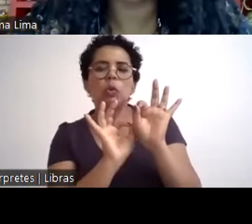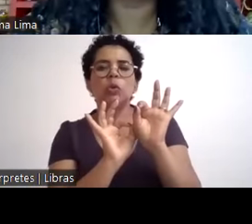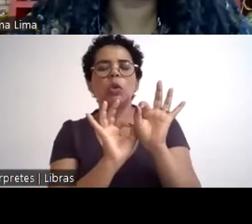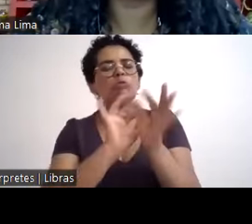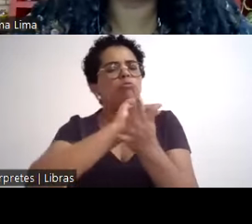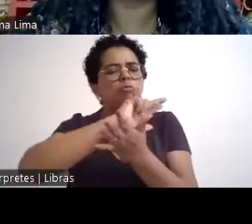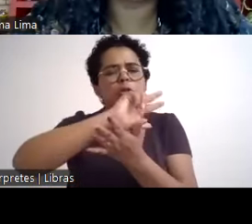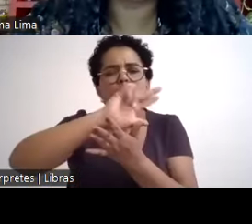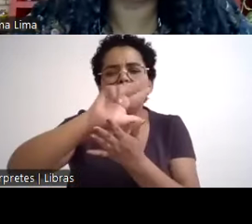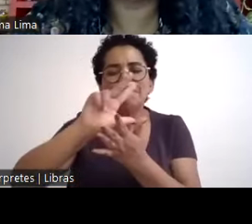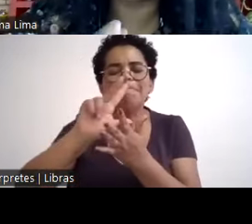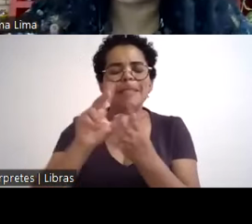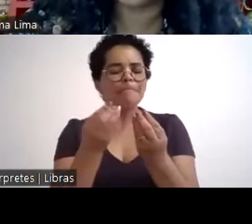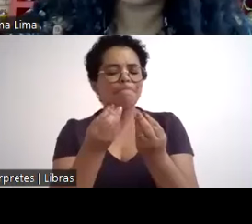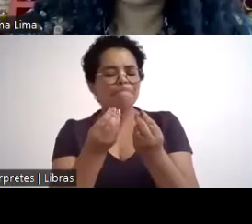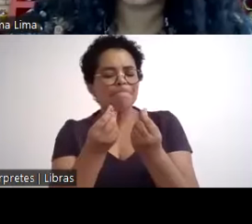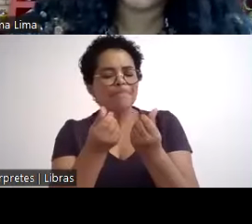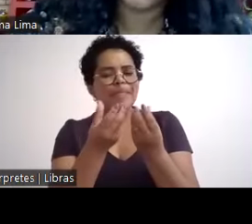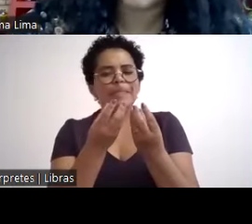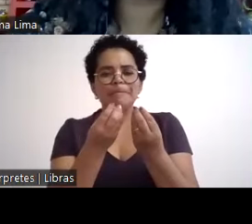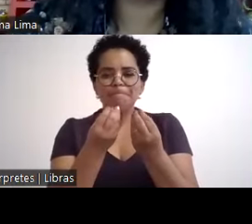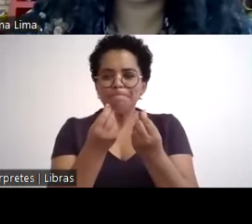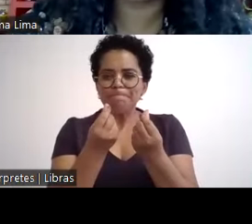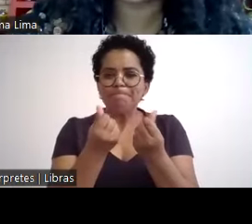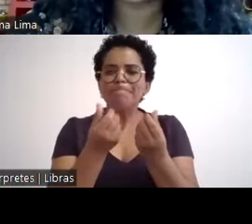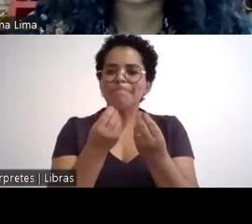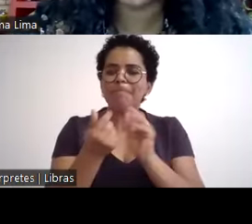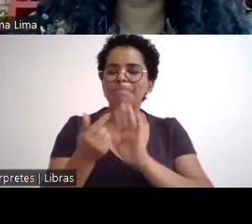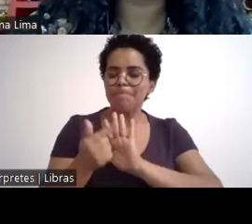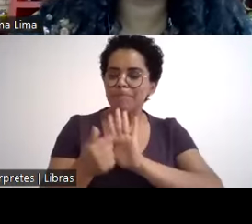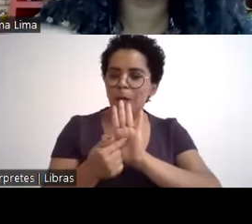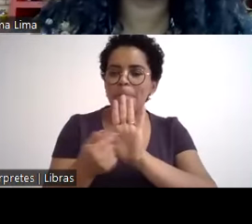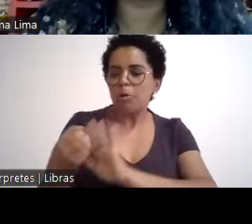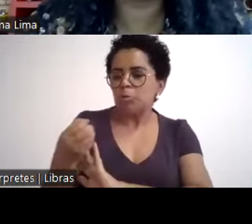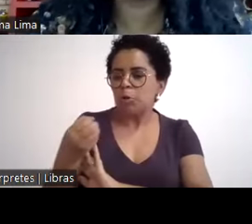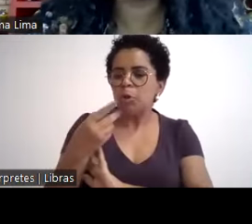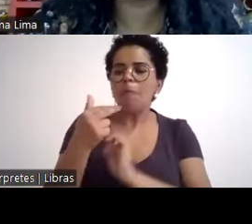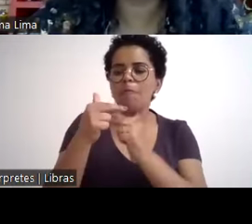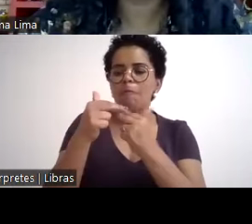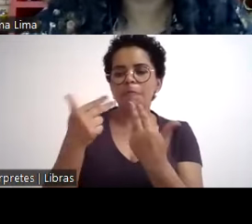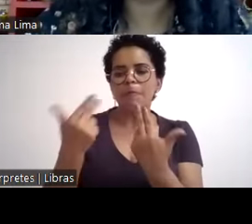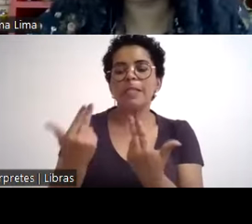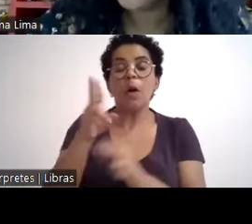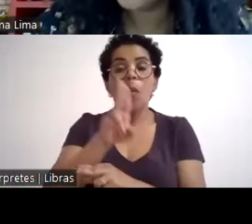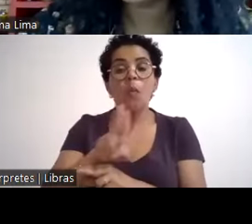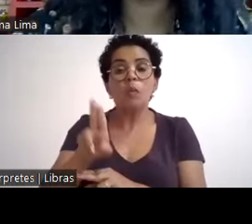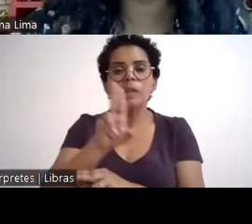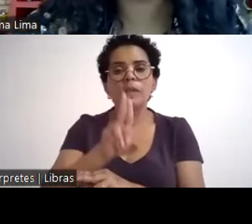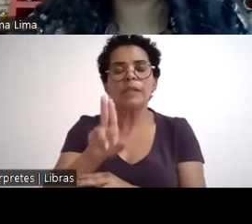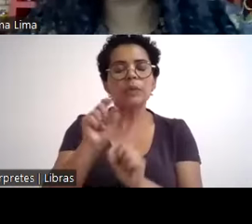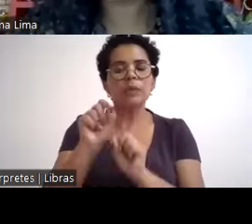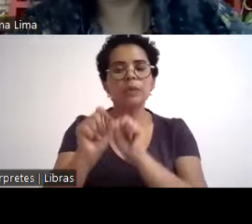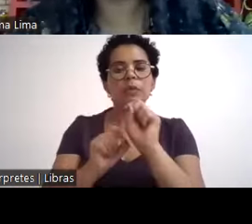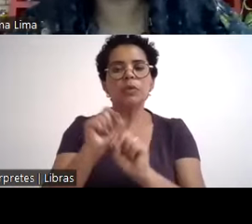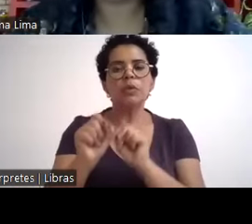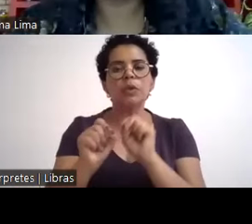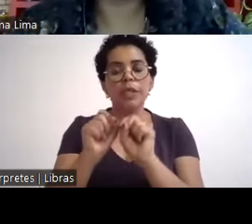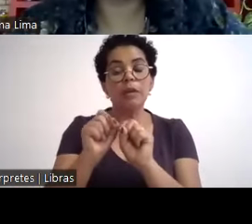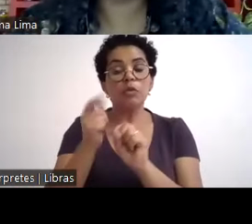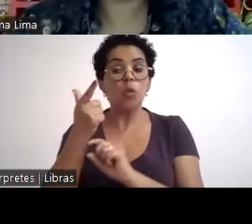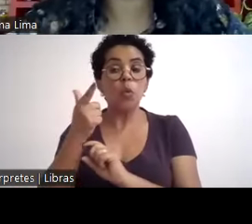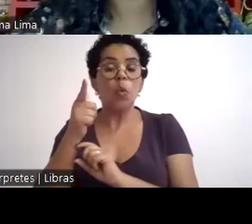variados e de maneira que trazem uma inovação a partir da utilização de um outro aspecto dentro